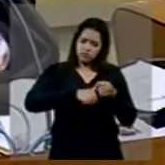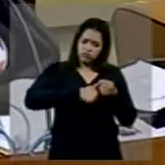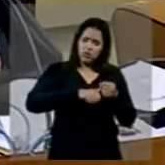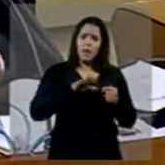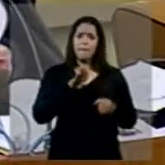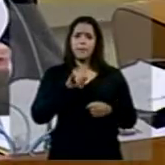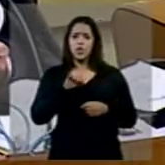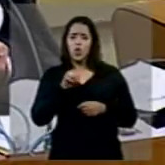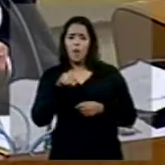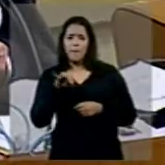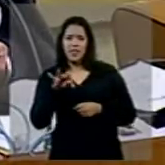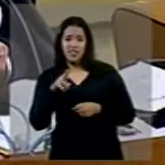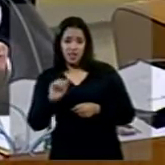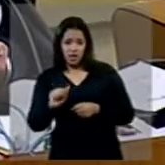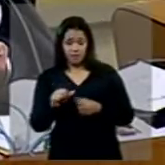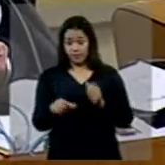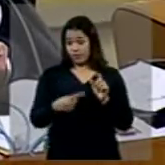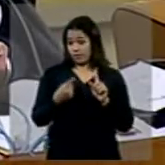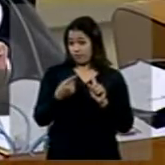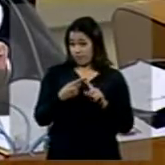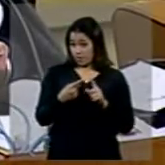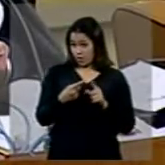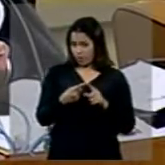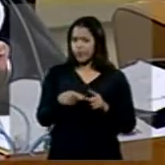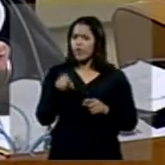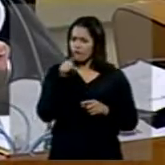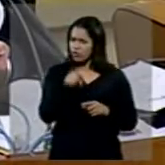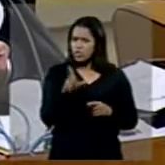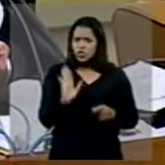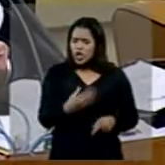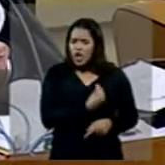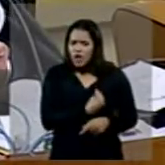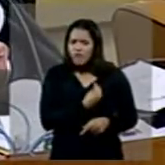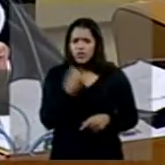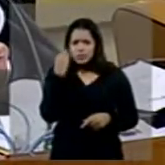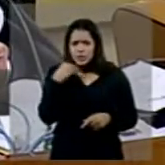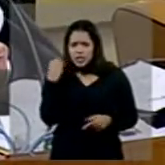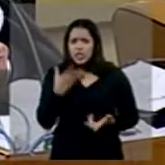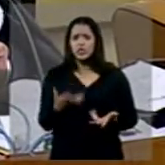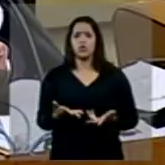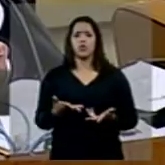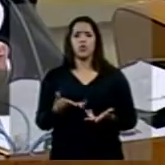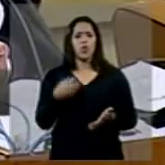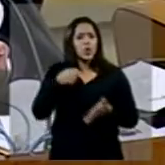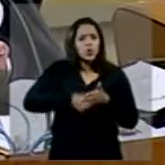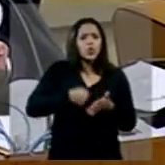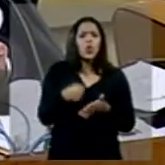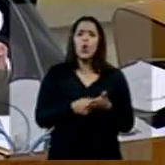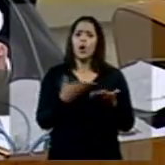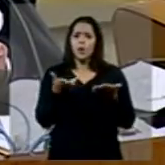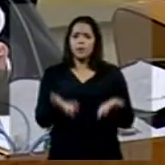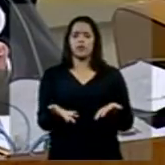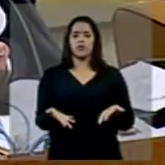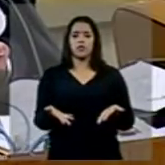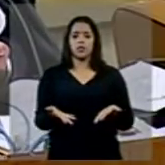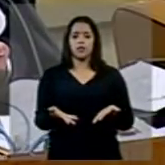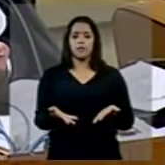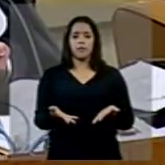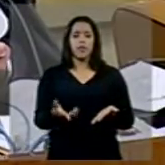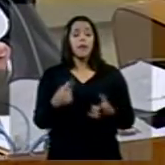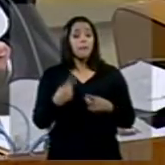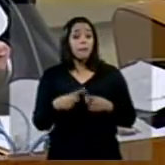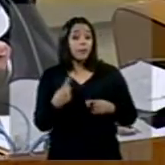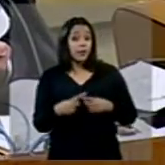Leio. Em primeiro lugar, Vossa Excelência viveu isso e propugnou por isso, e corretamente. Por